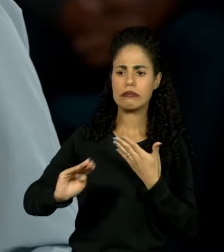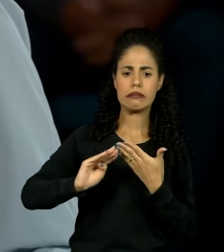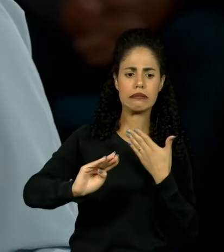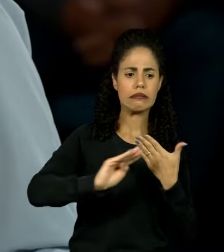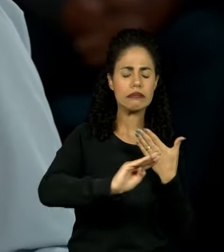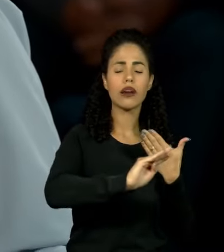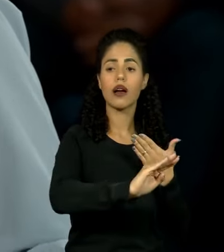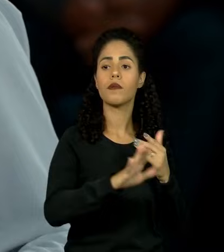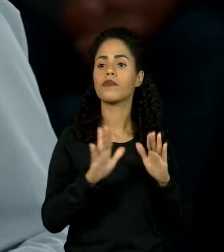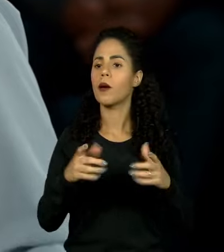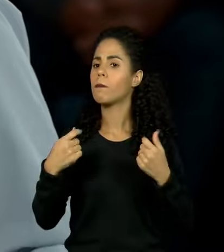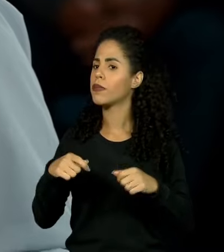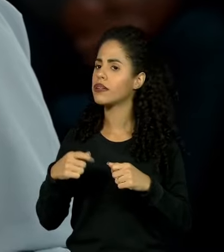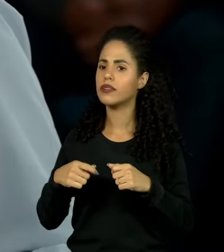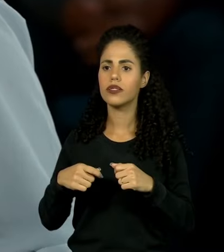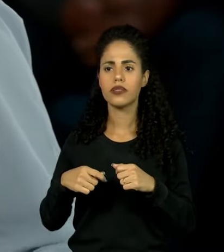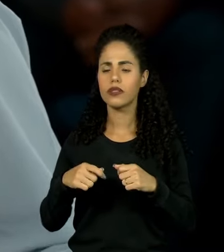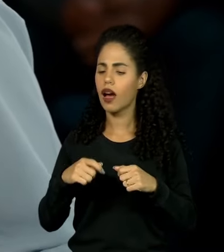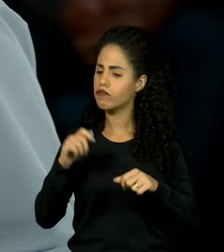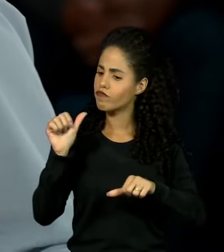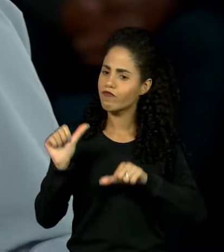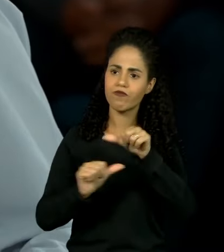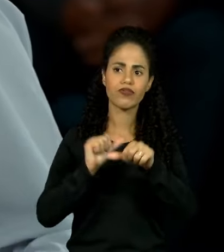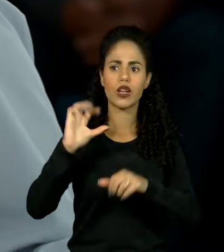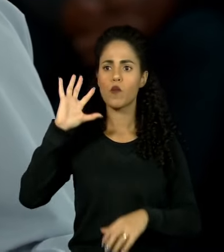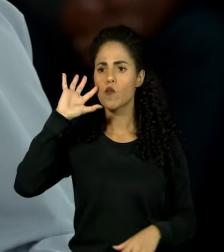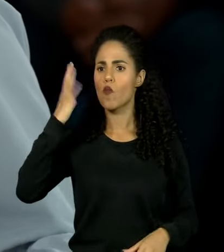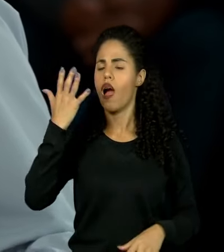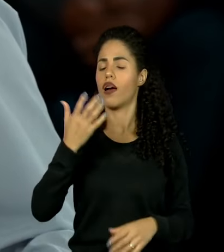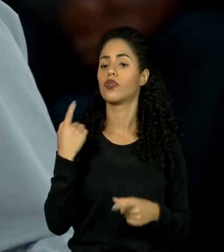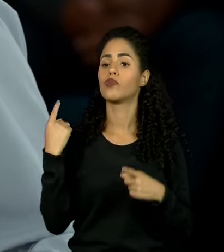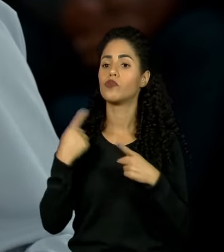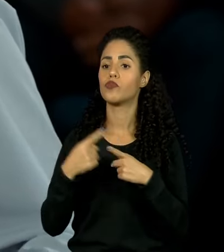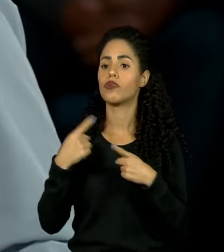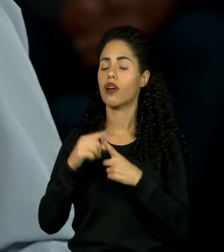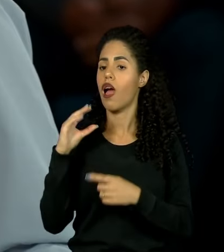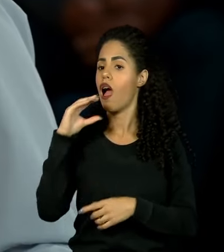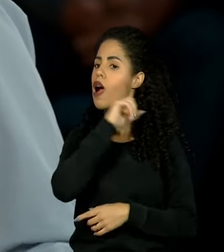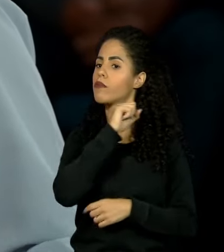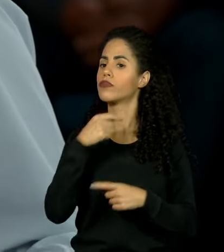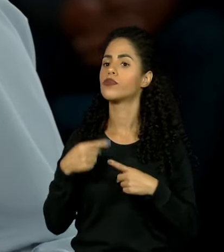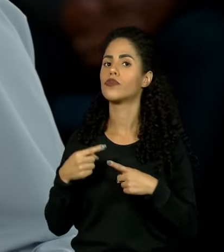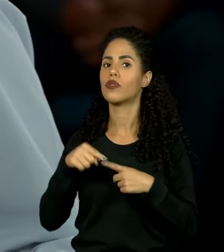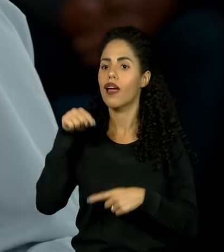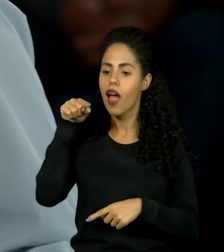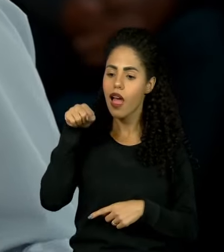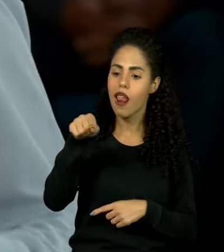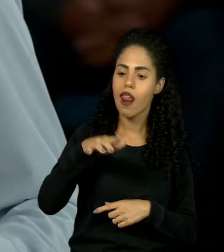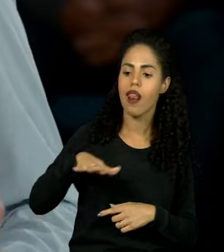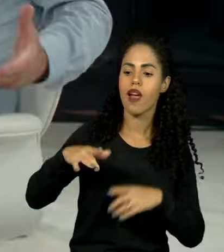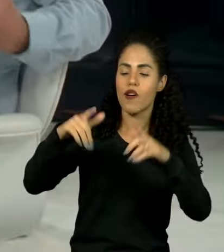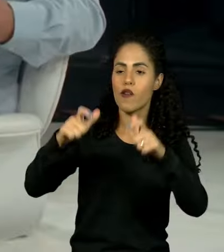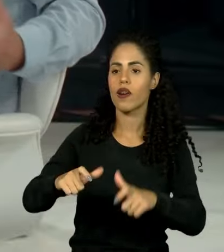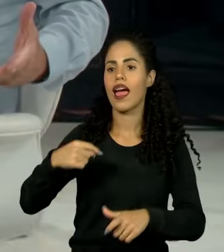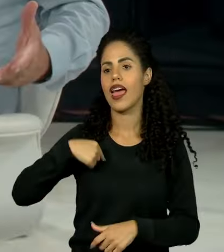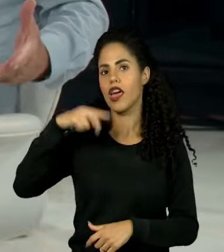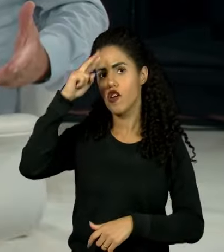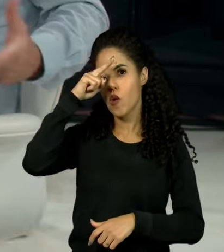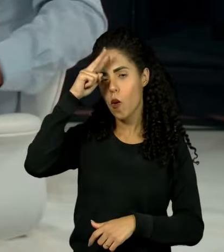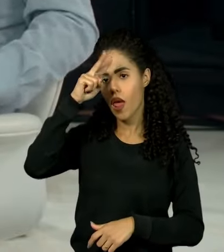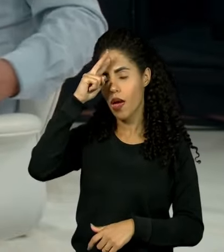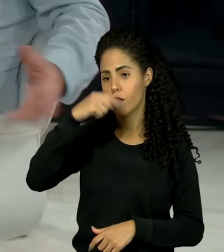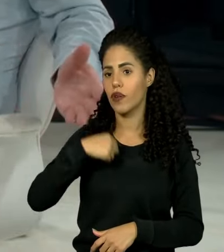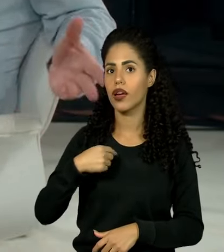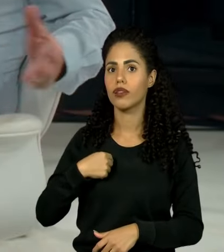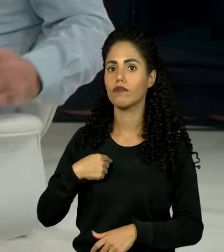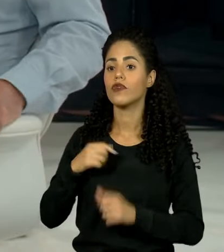né então isso tem que ser superado e tá sendo de uma forma muito rápida porque ali é o lugar eu lembro Quais são as minhas lembranças